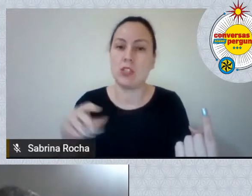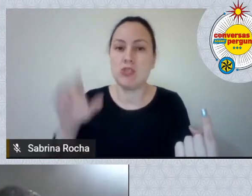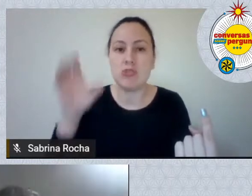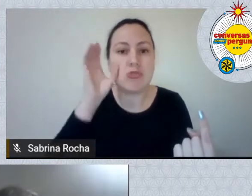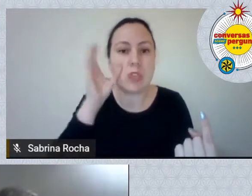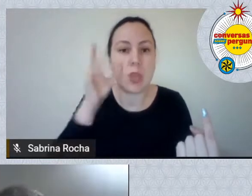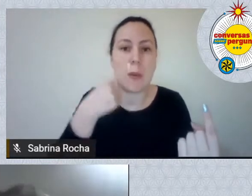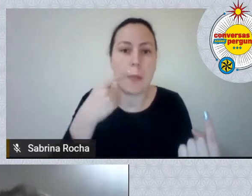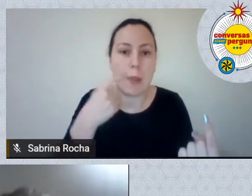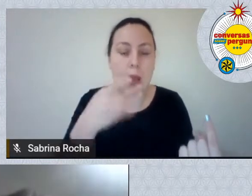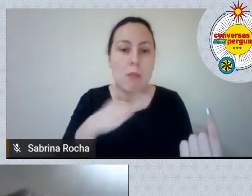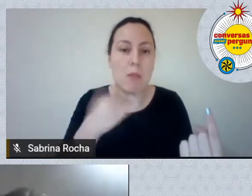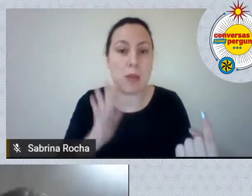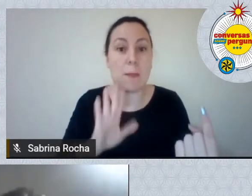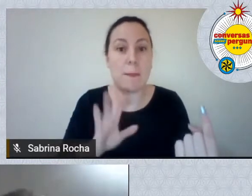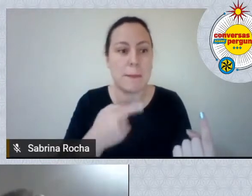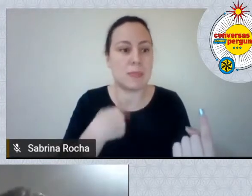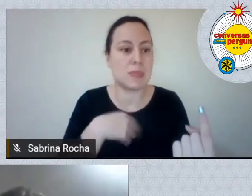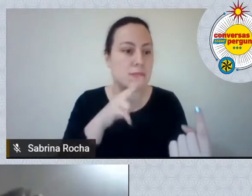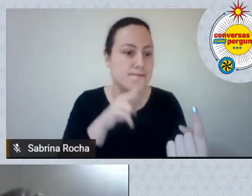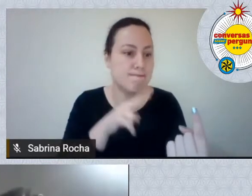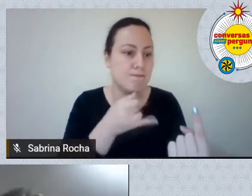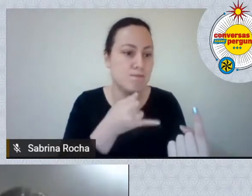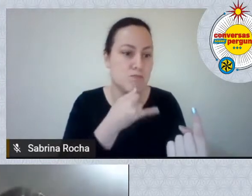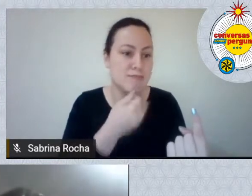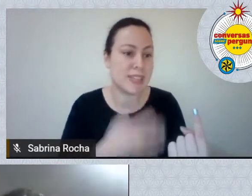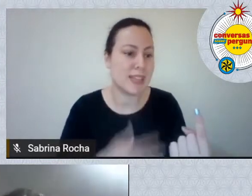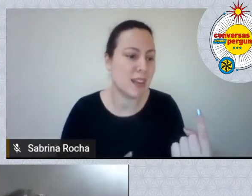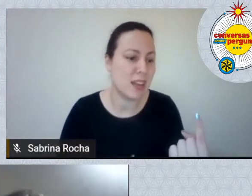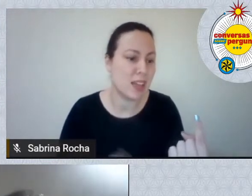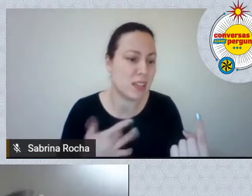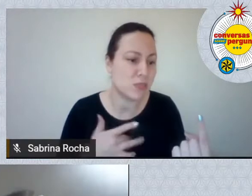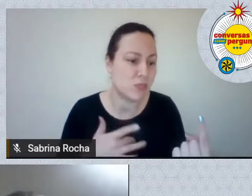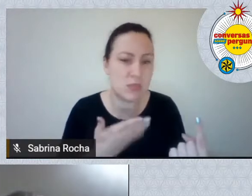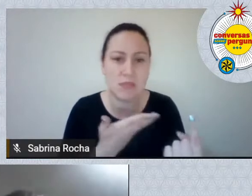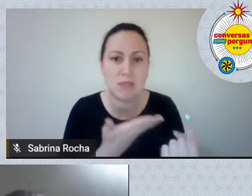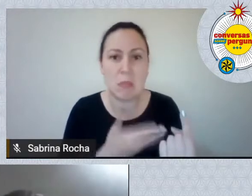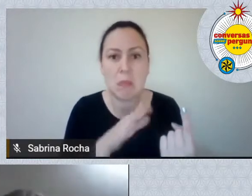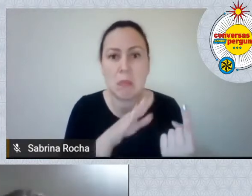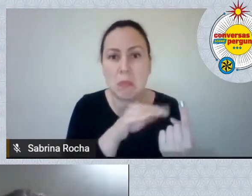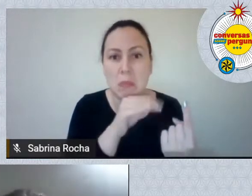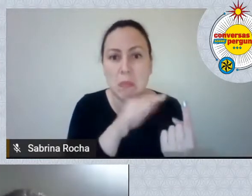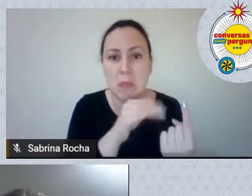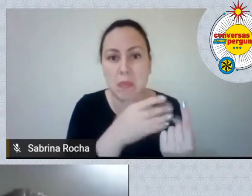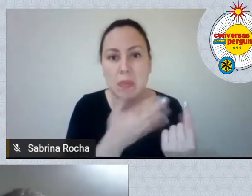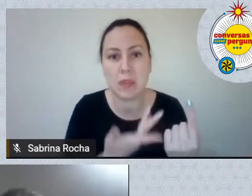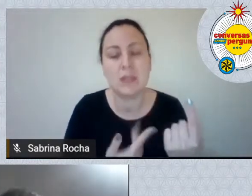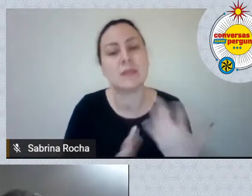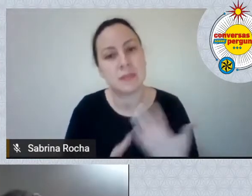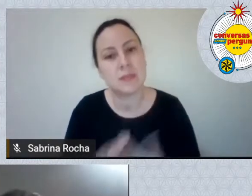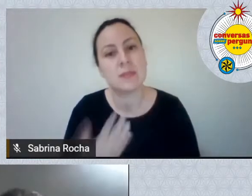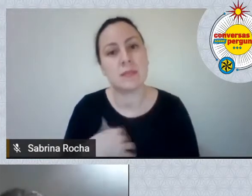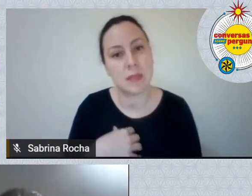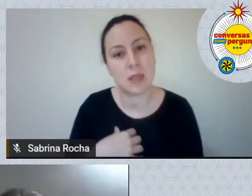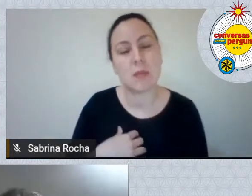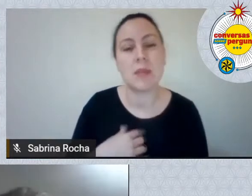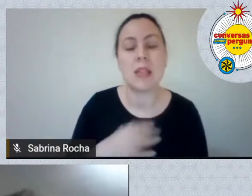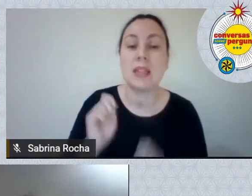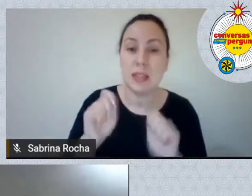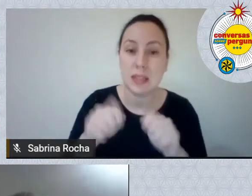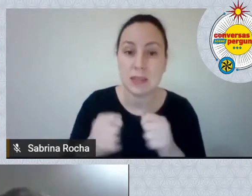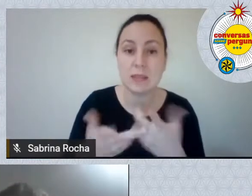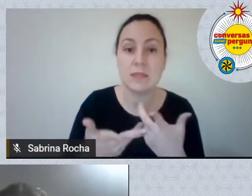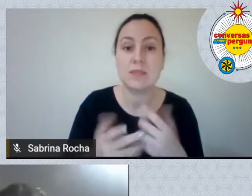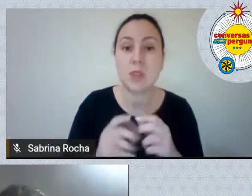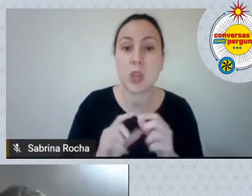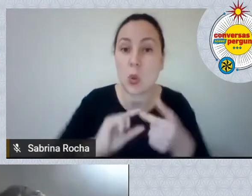meses, mas aquilo te afeta mesmo assim. Então, há afetos que são reconstrutivos, e eu acho que eles